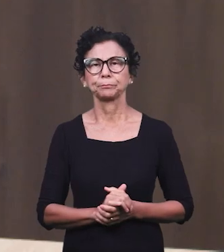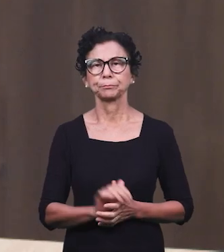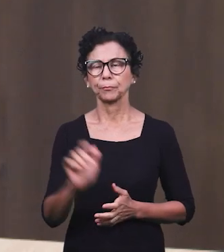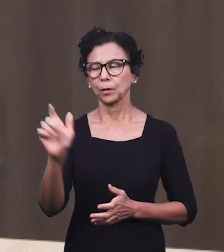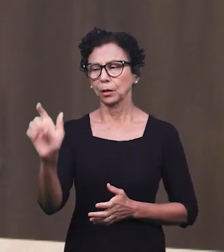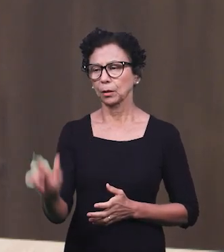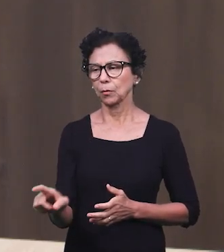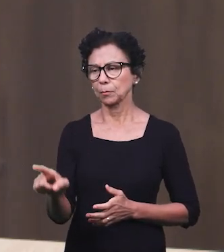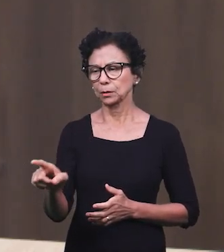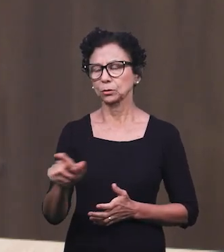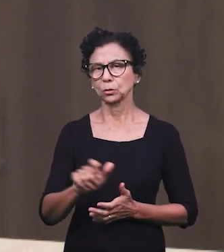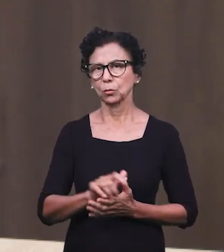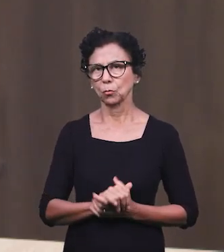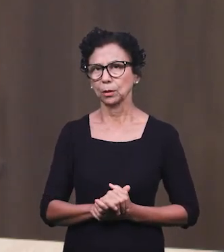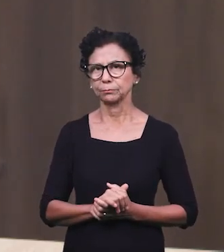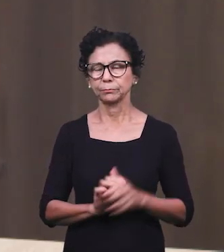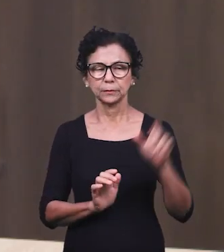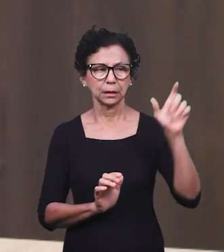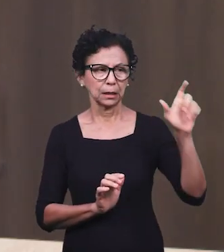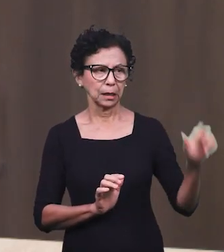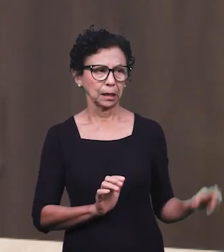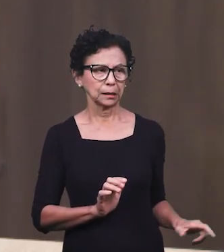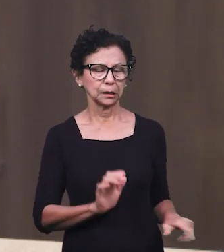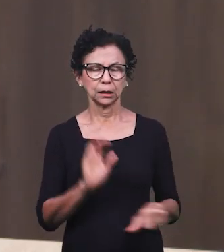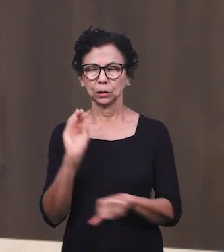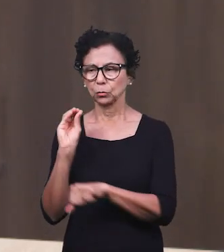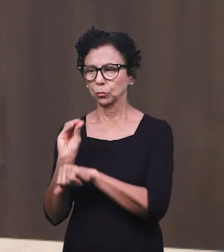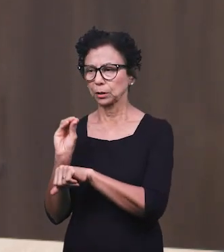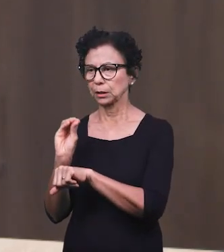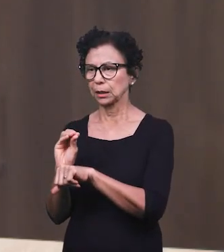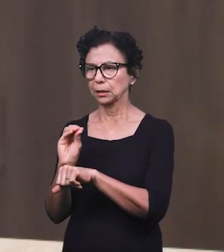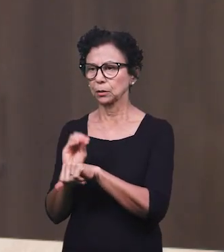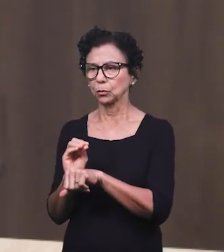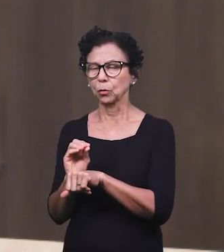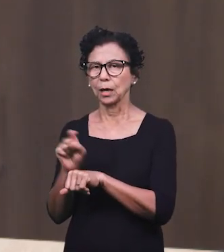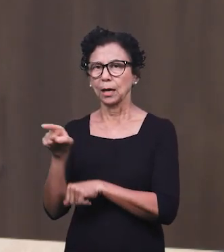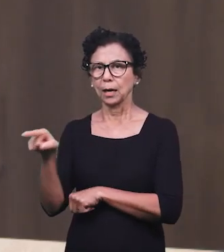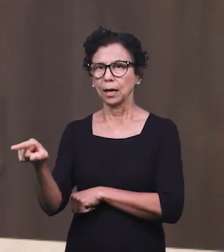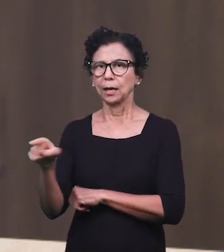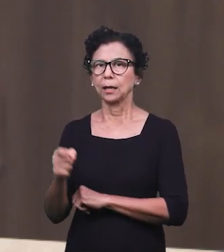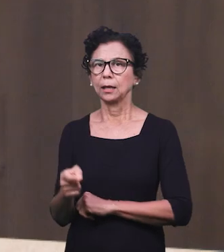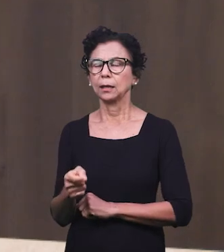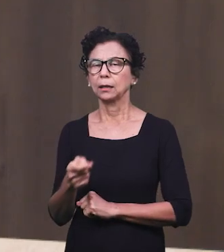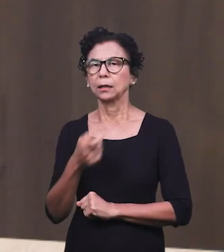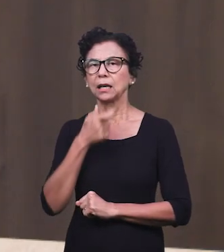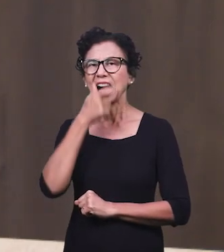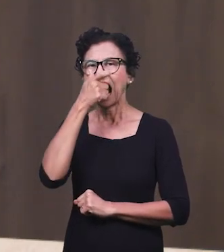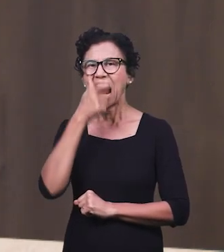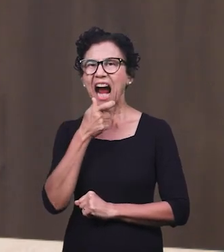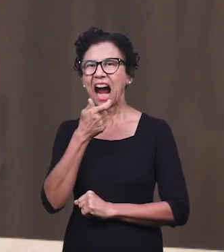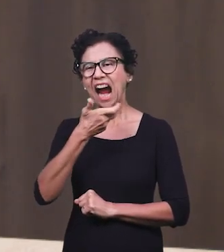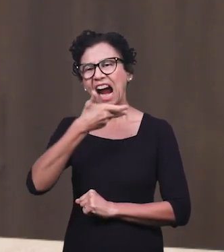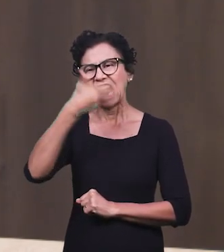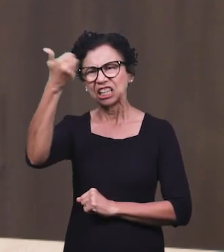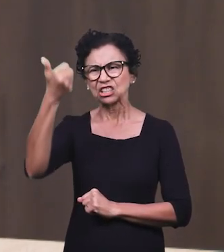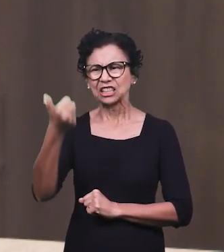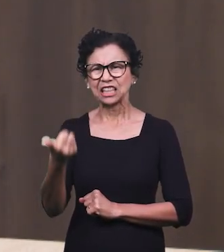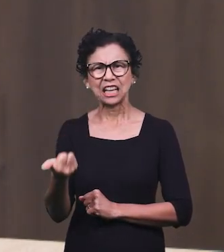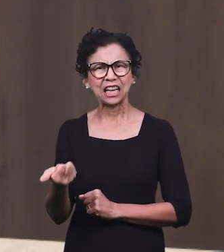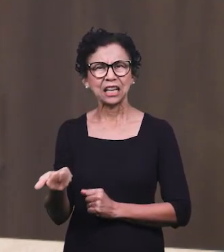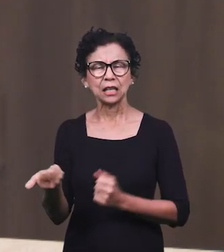ele é cuidador, mas a pessoa não gosta, não quer tirar a prótese para dormir, porque